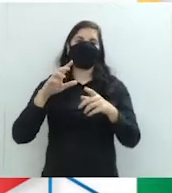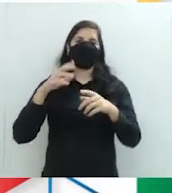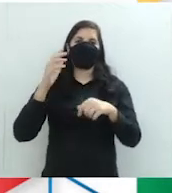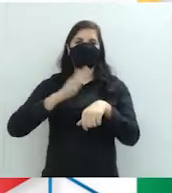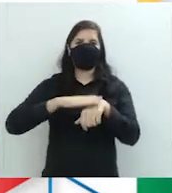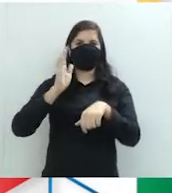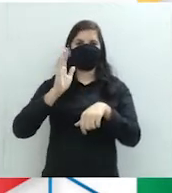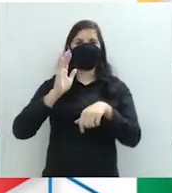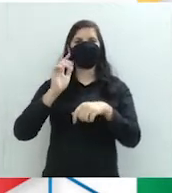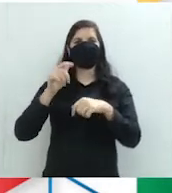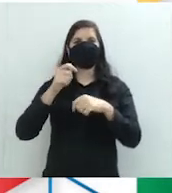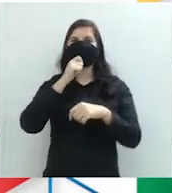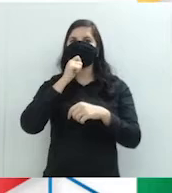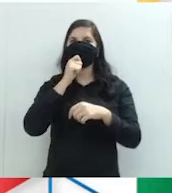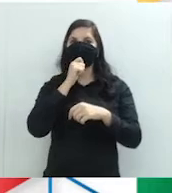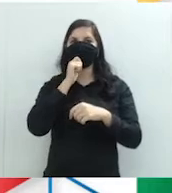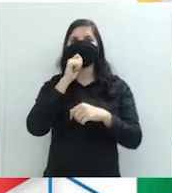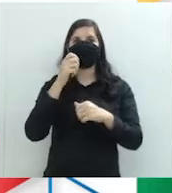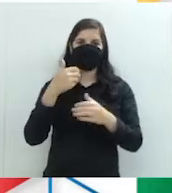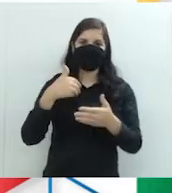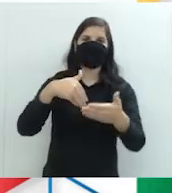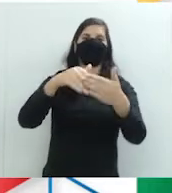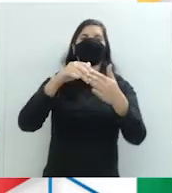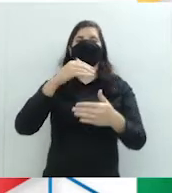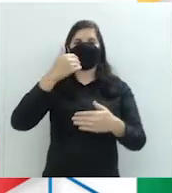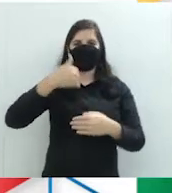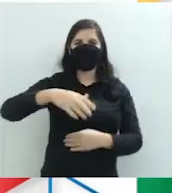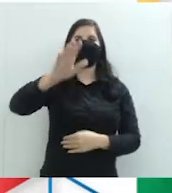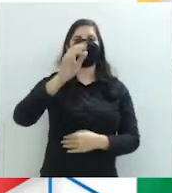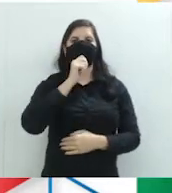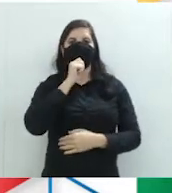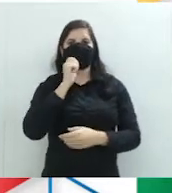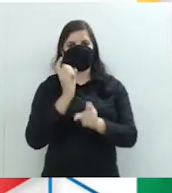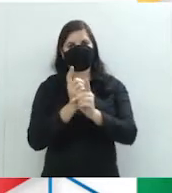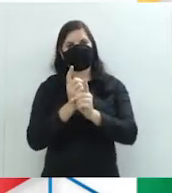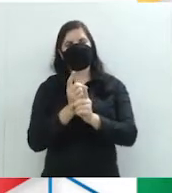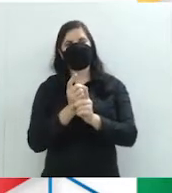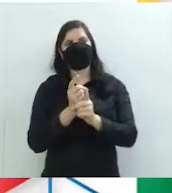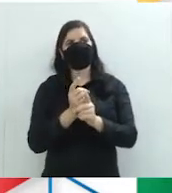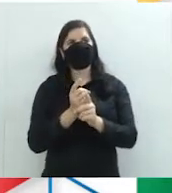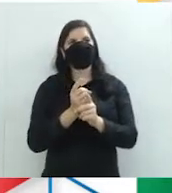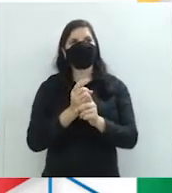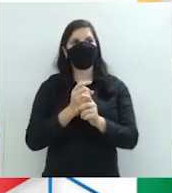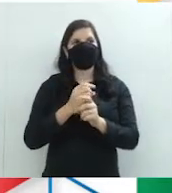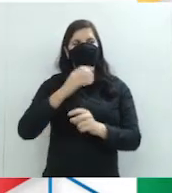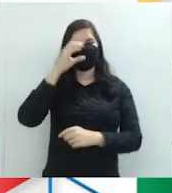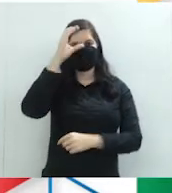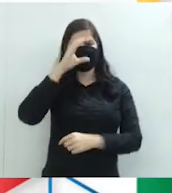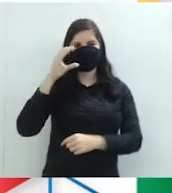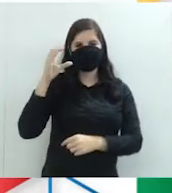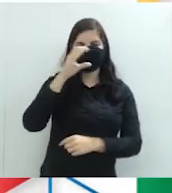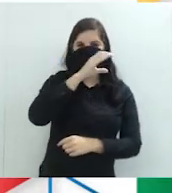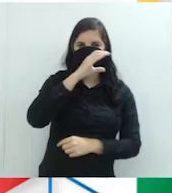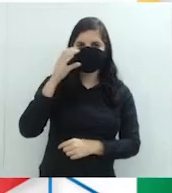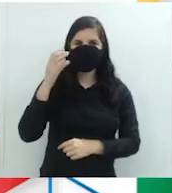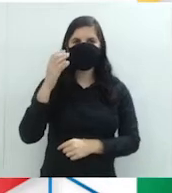que ainda encontrariam. Então a Igreja Católica intermediou